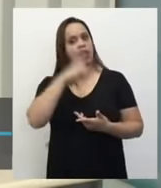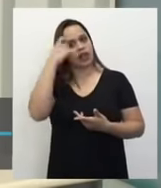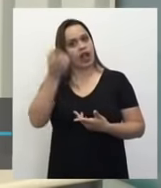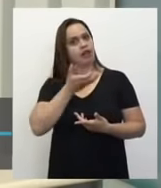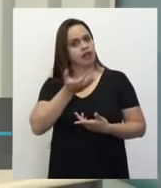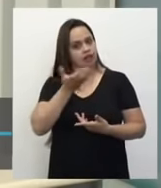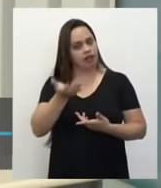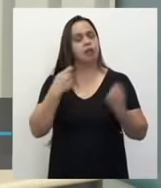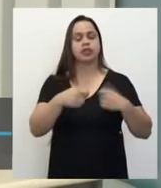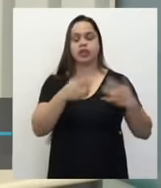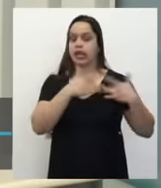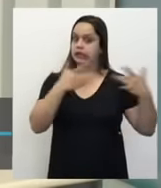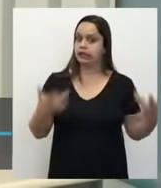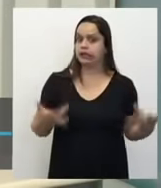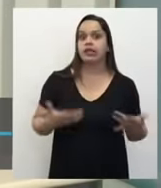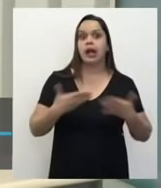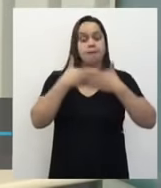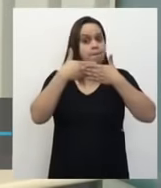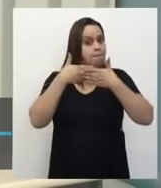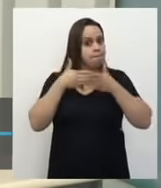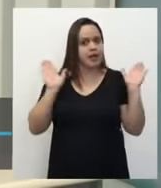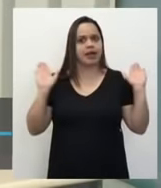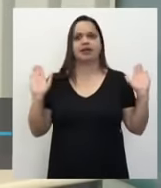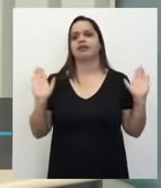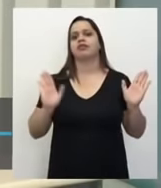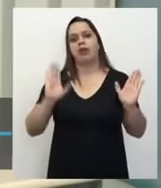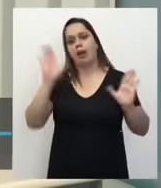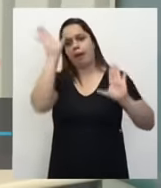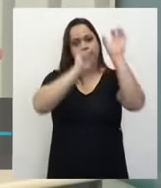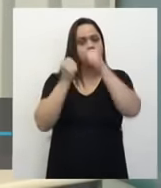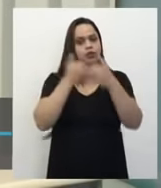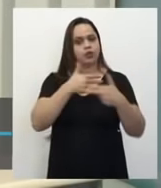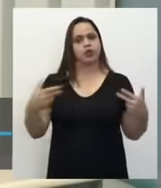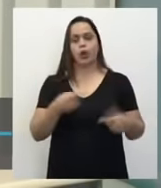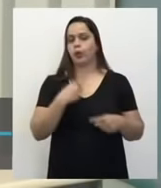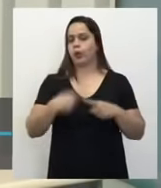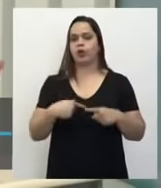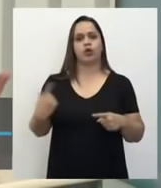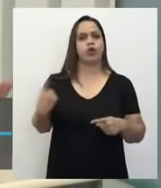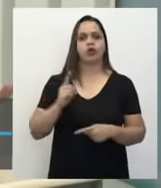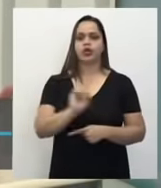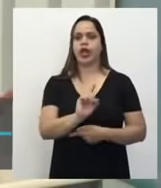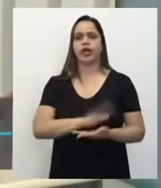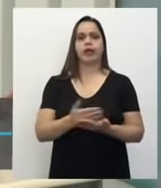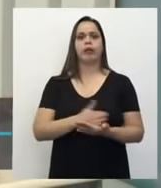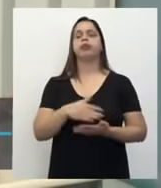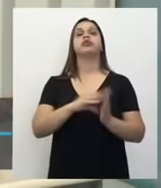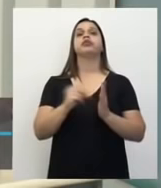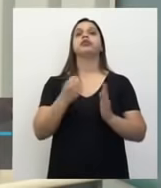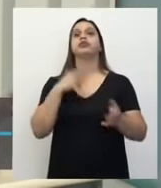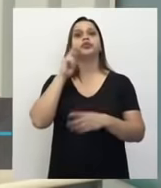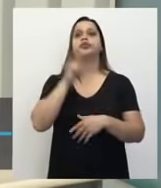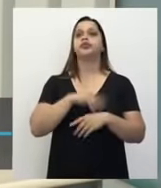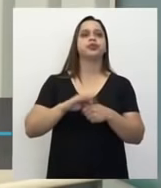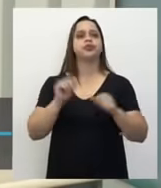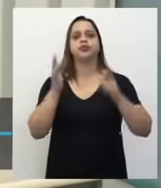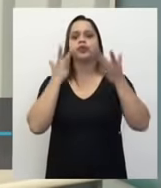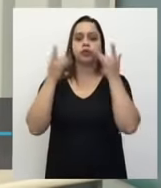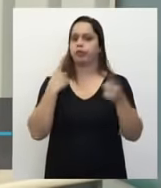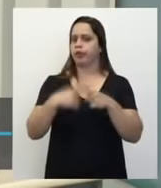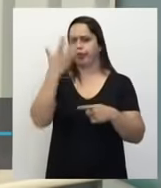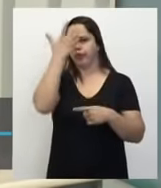que estar disposto a aprender coisas novas. Não é só chegar lá e interpretar, porque a gente nunca sabe onde é que a gente vai atuar, né?